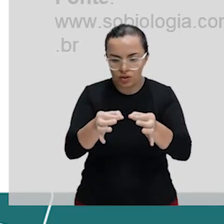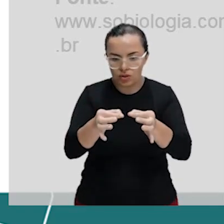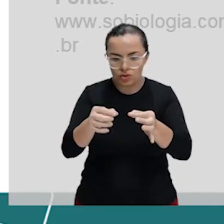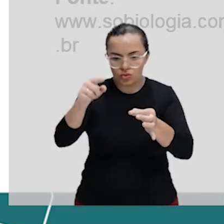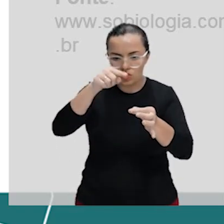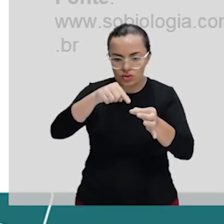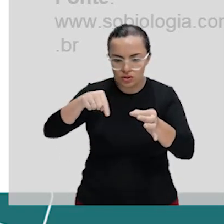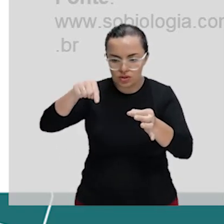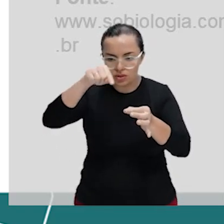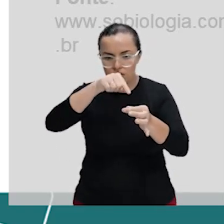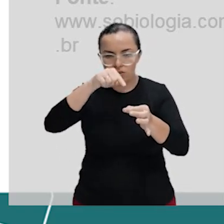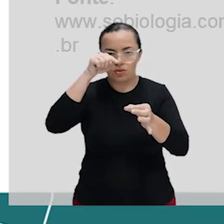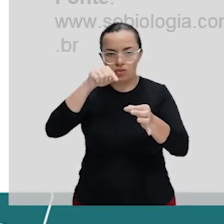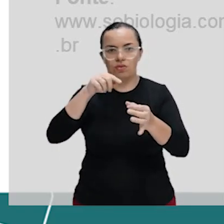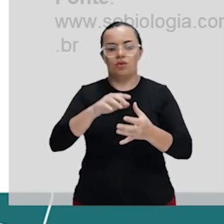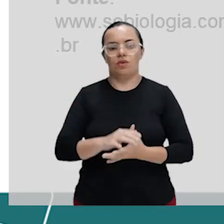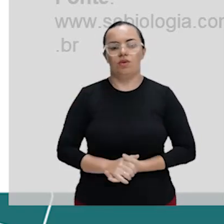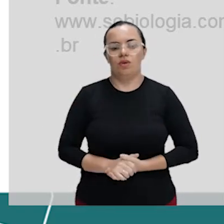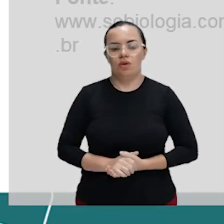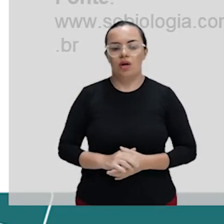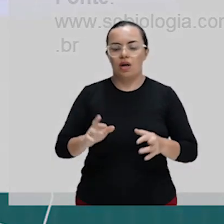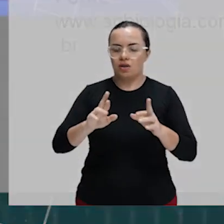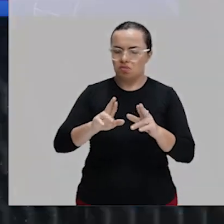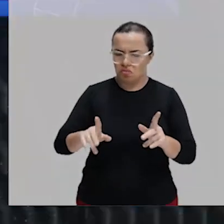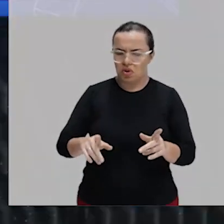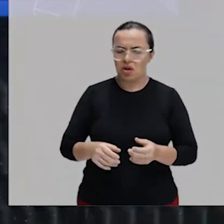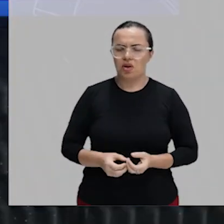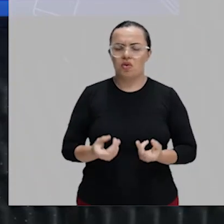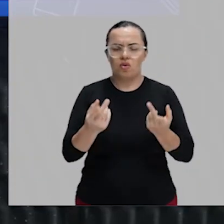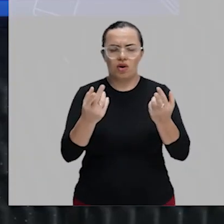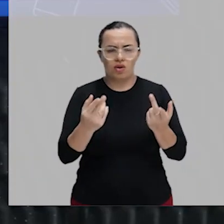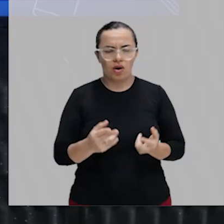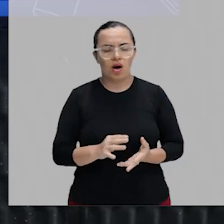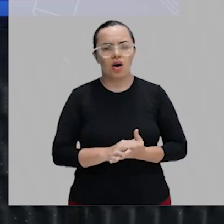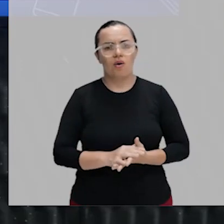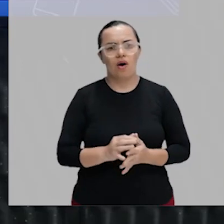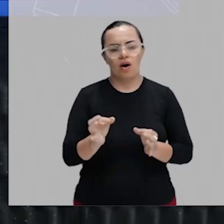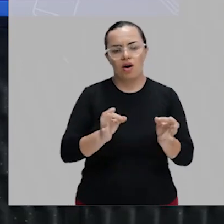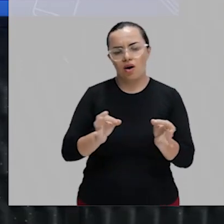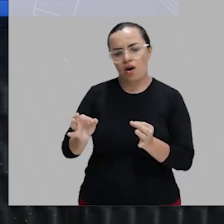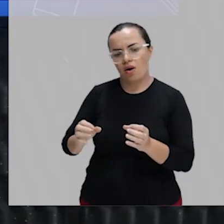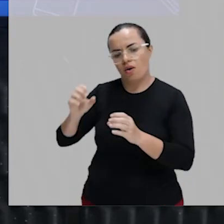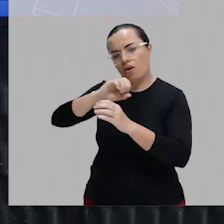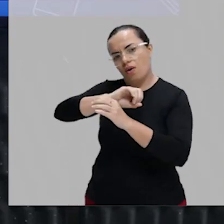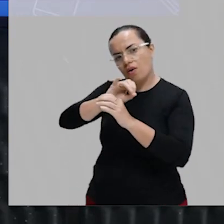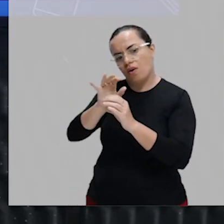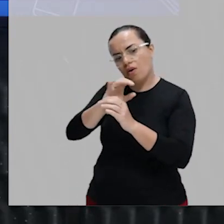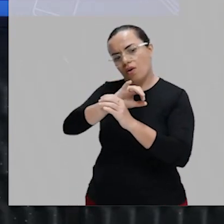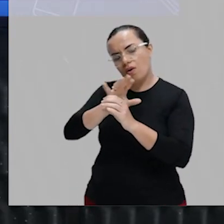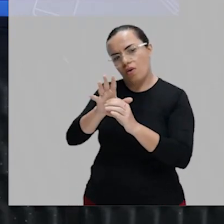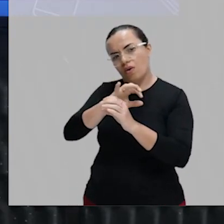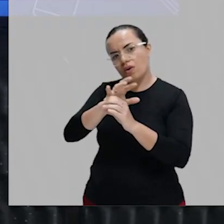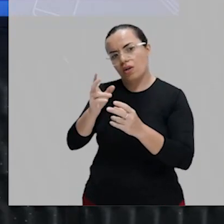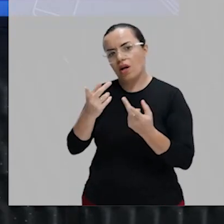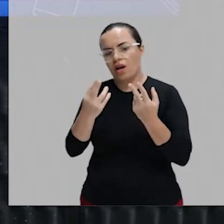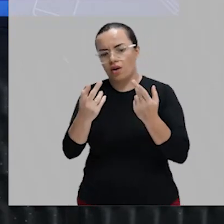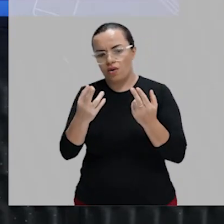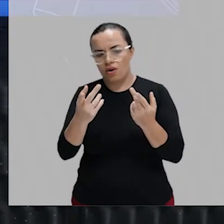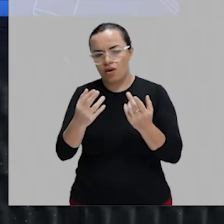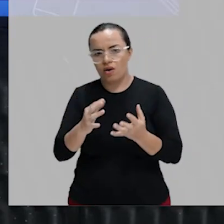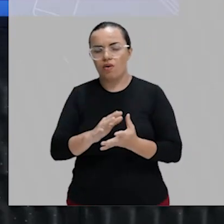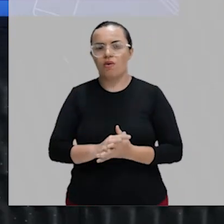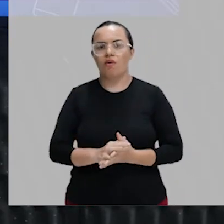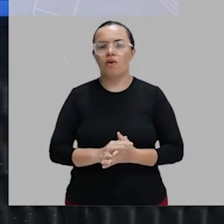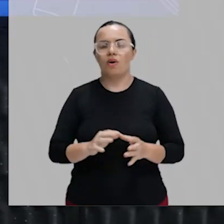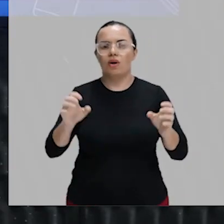organização, tá certo? Então, a diferença é que o cílio vai ser bem menor do que o flagelo, tá bom? E uma